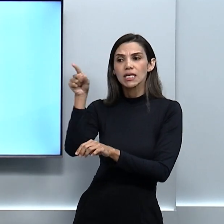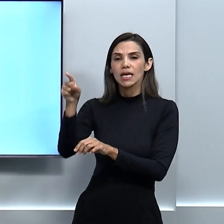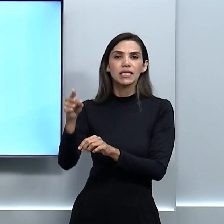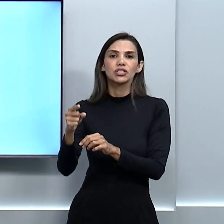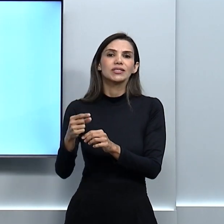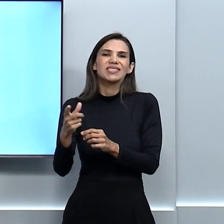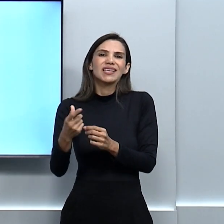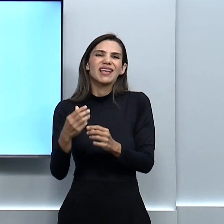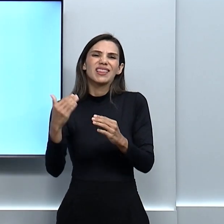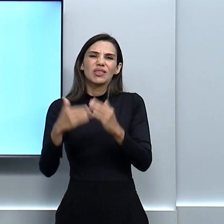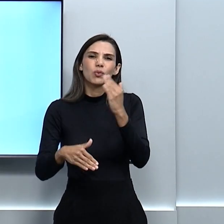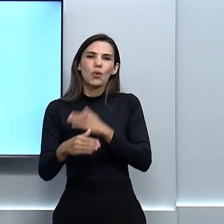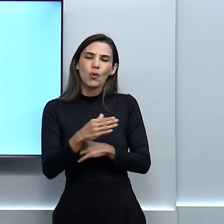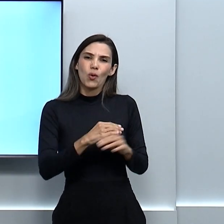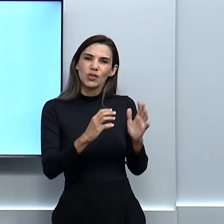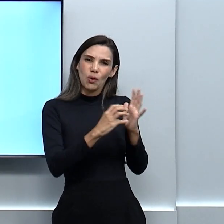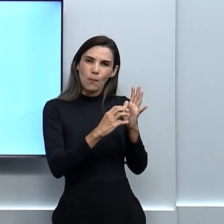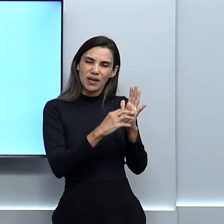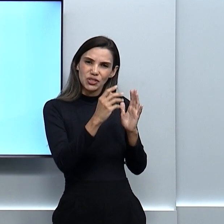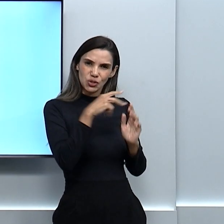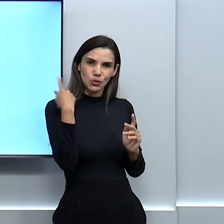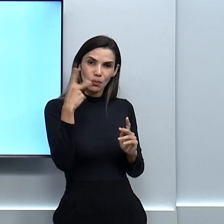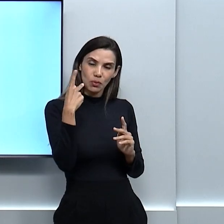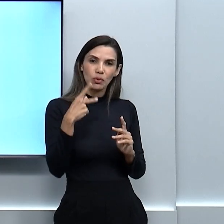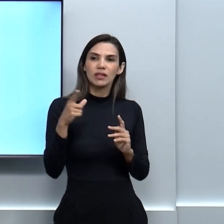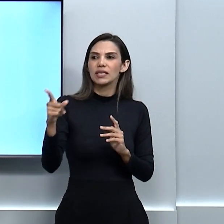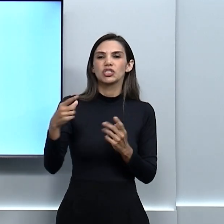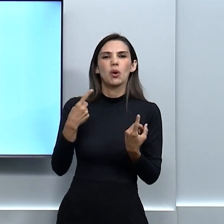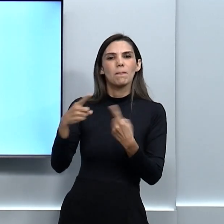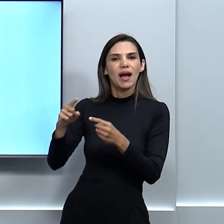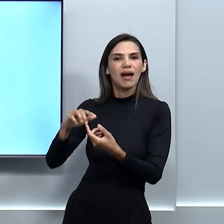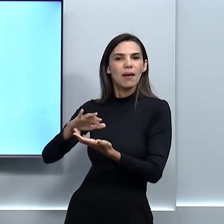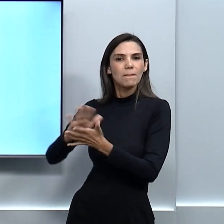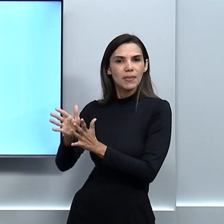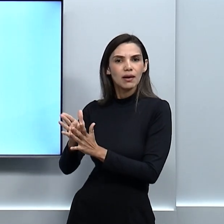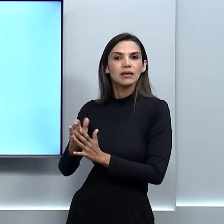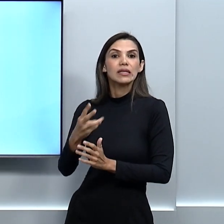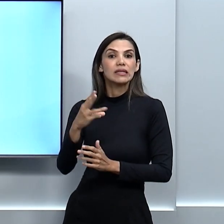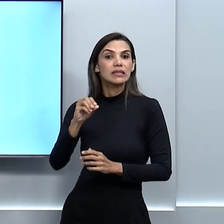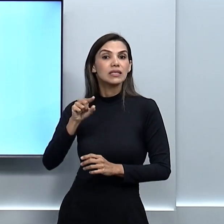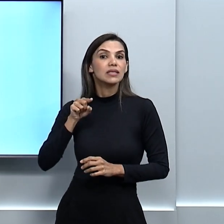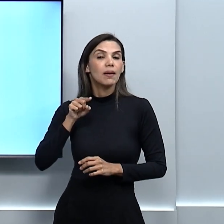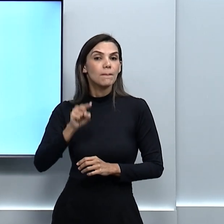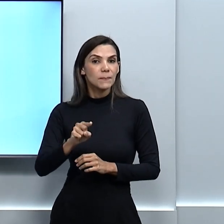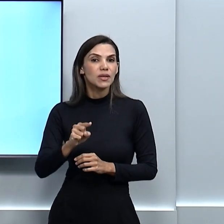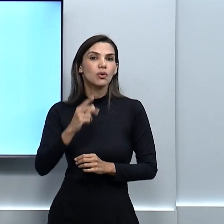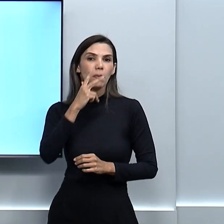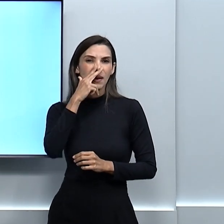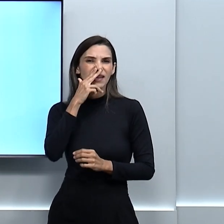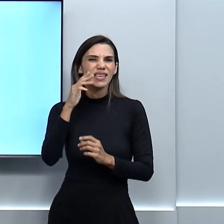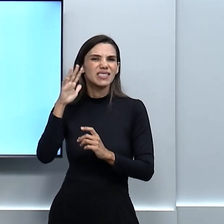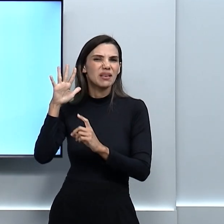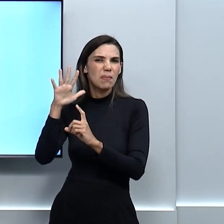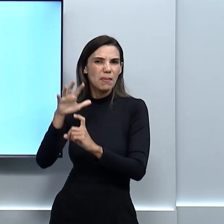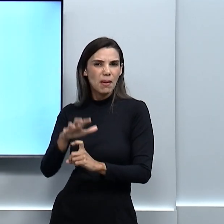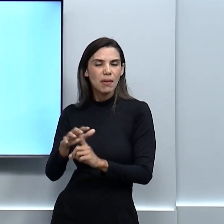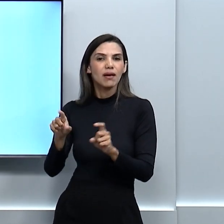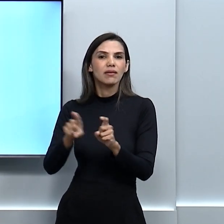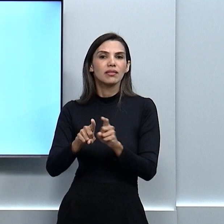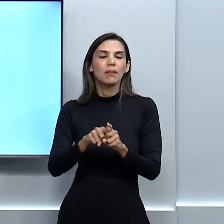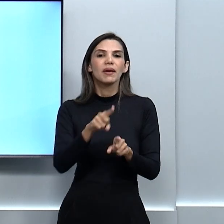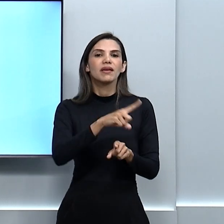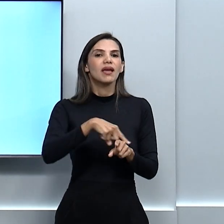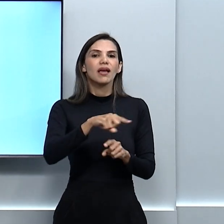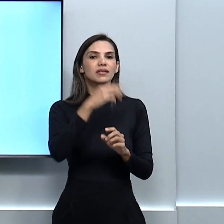política. Do total da indenização, 30 mil são por danos morais coletivos e 100 mil por descumprimento de